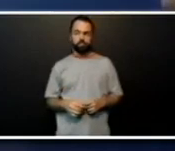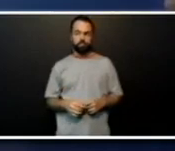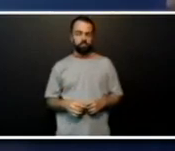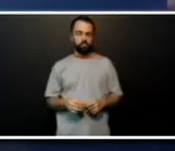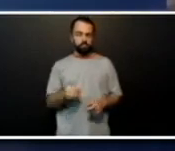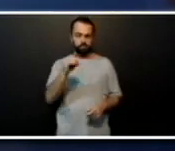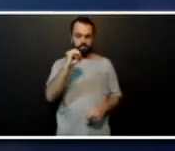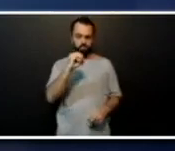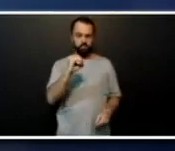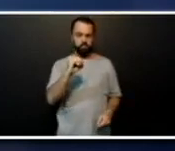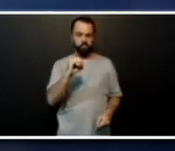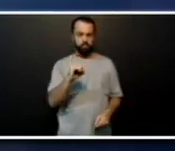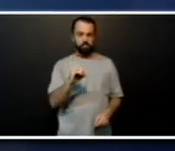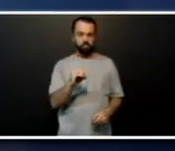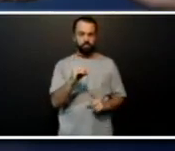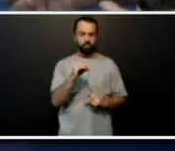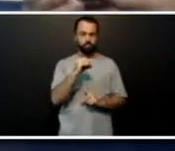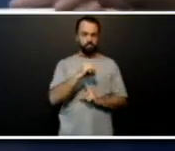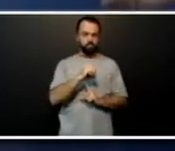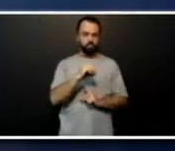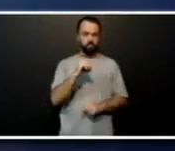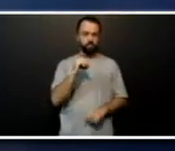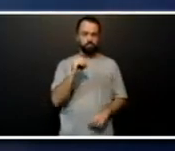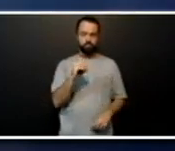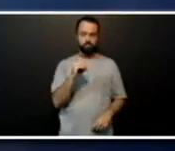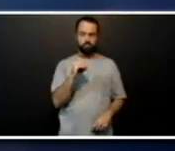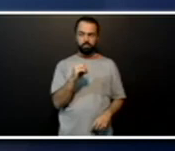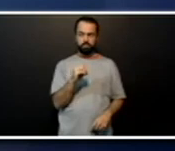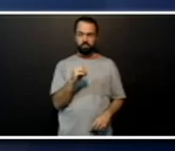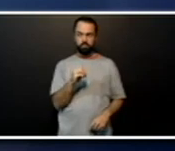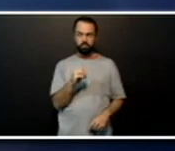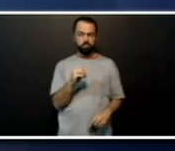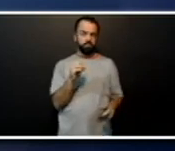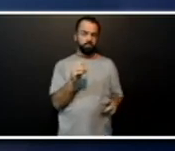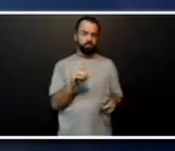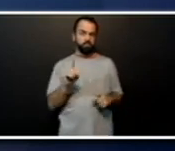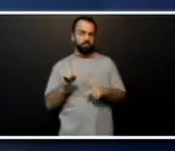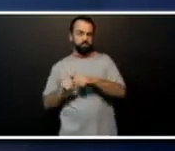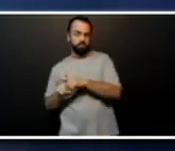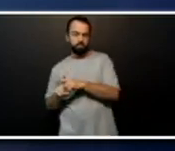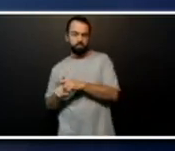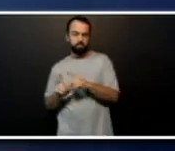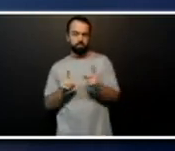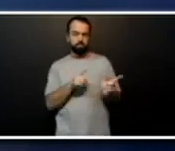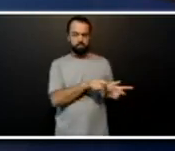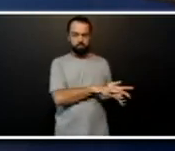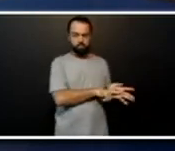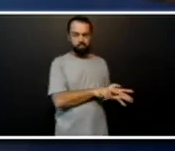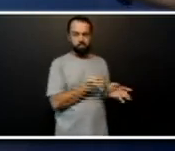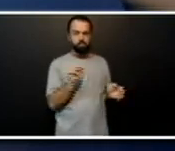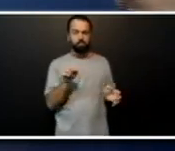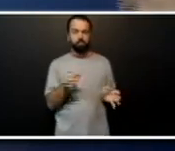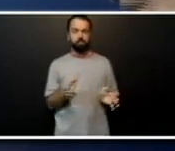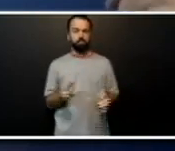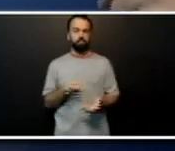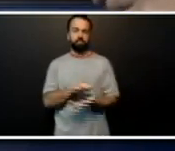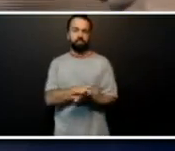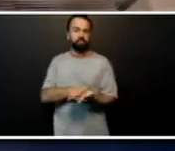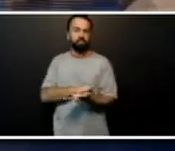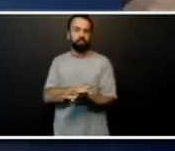Meu 0, como eu já falei, não é nem positivo, nem negativo.